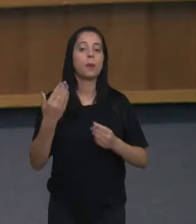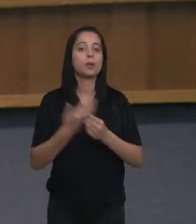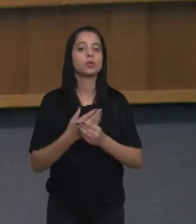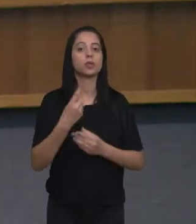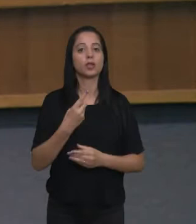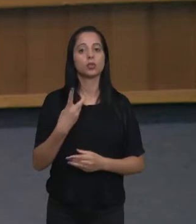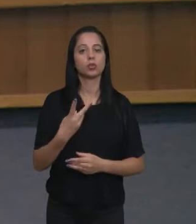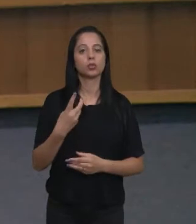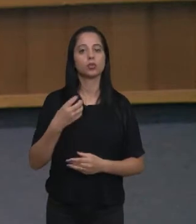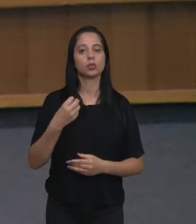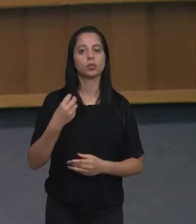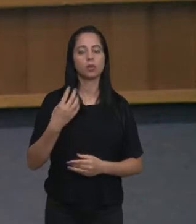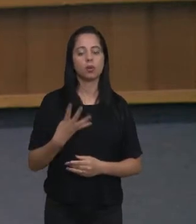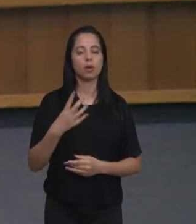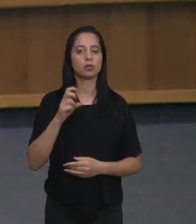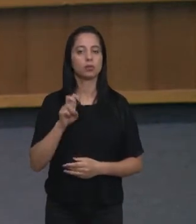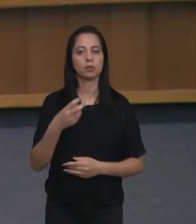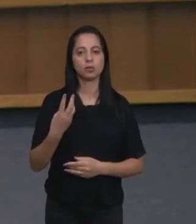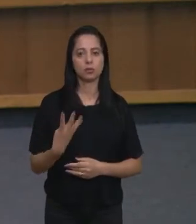número